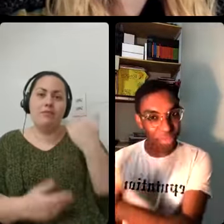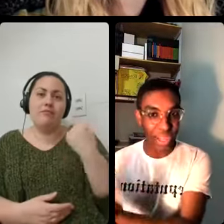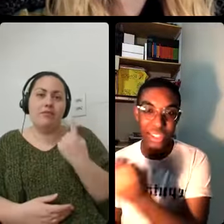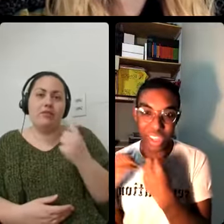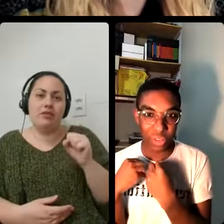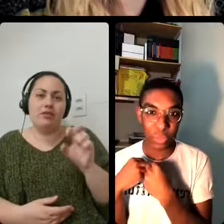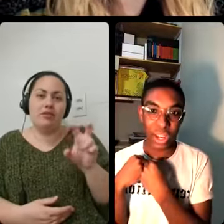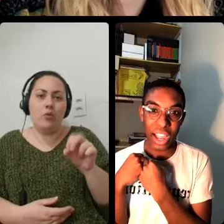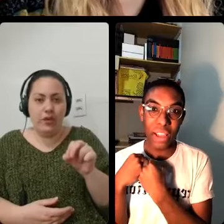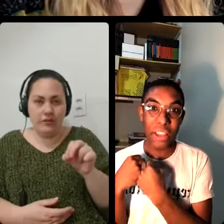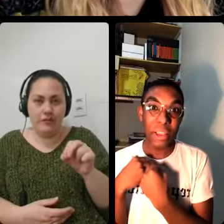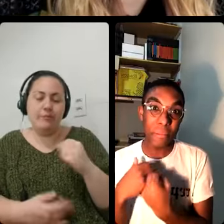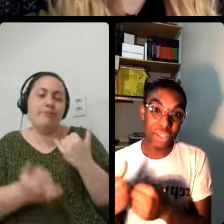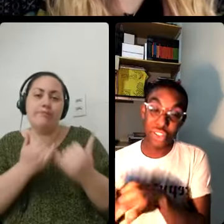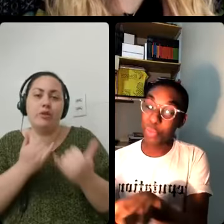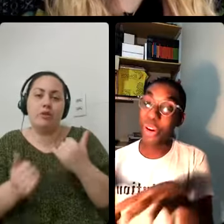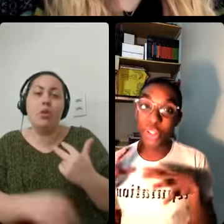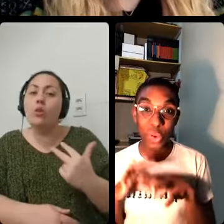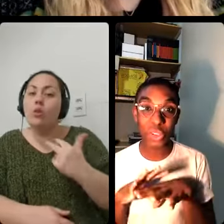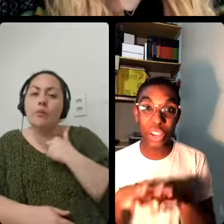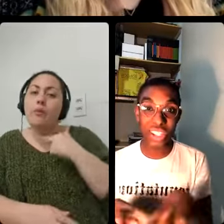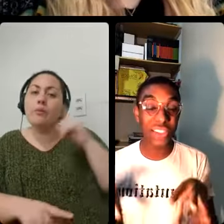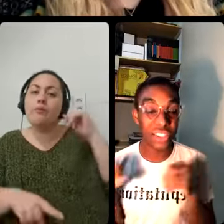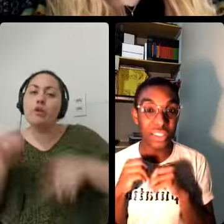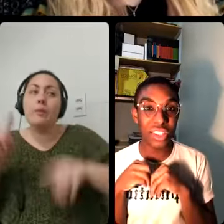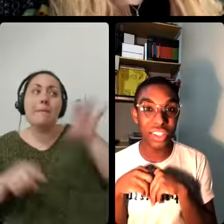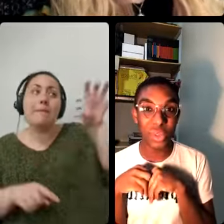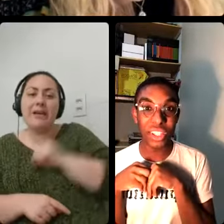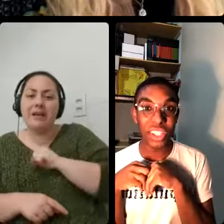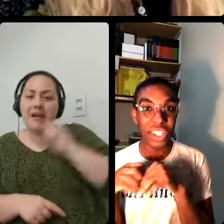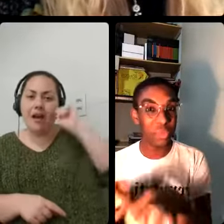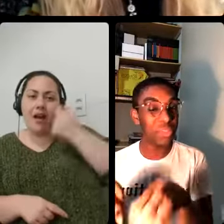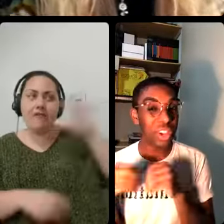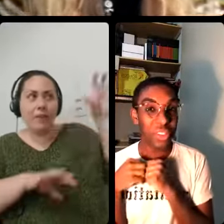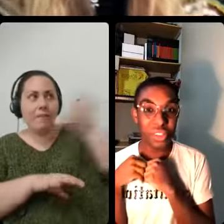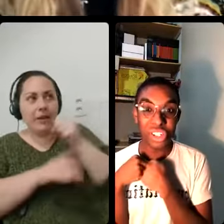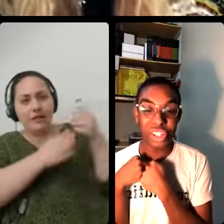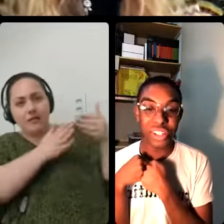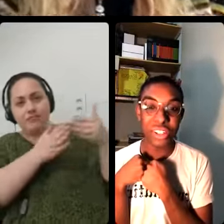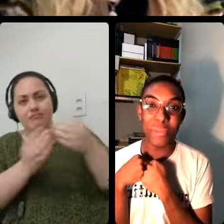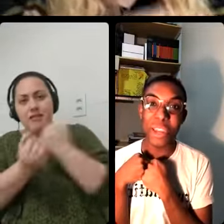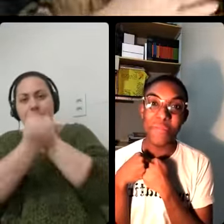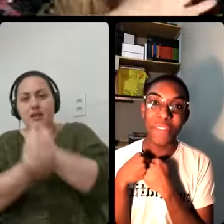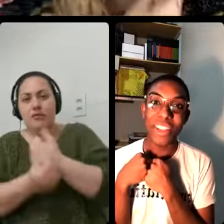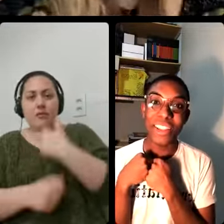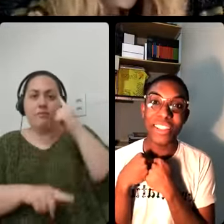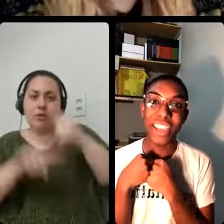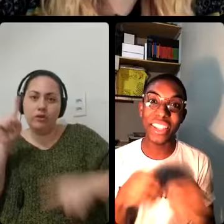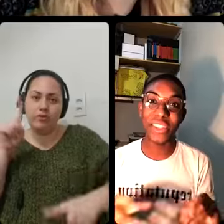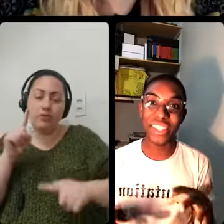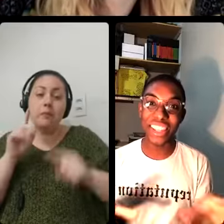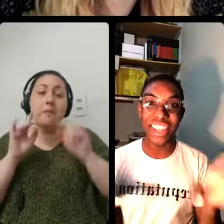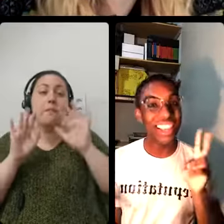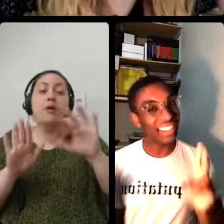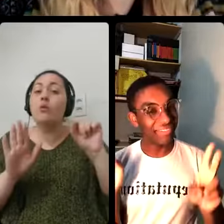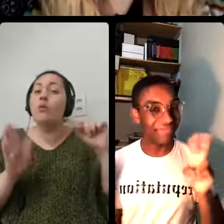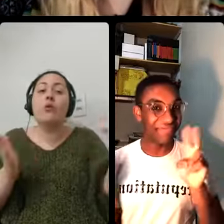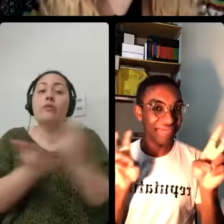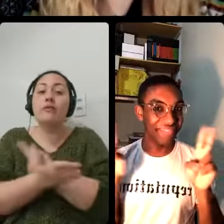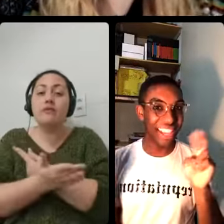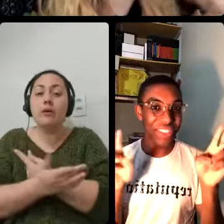vai trazer mais negros para cá, mas a gente pode continuar escravizando os que estão aqui e buscando os indígenas também, né? Então, assim,